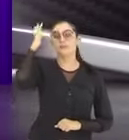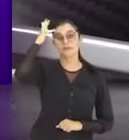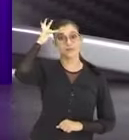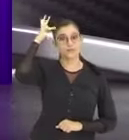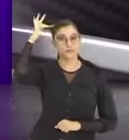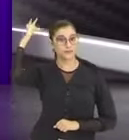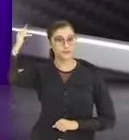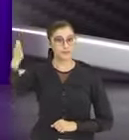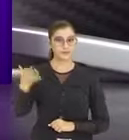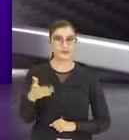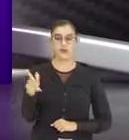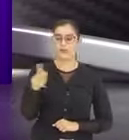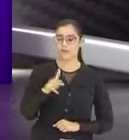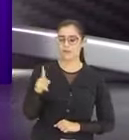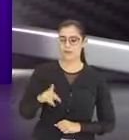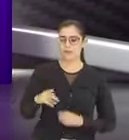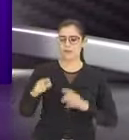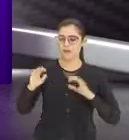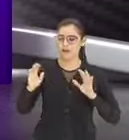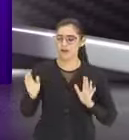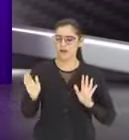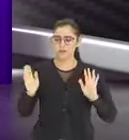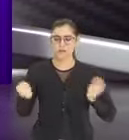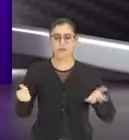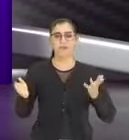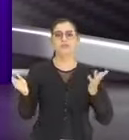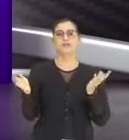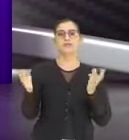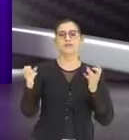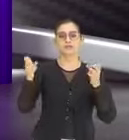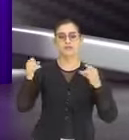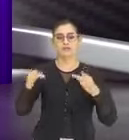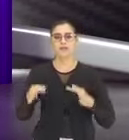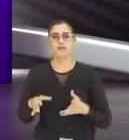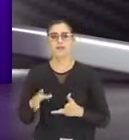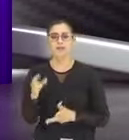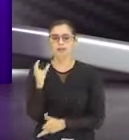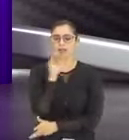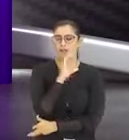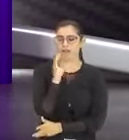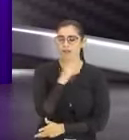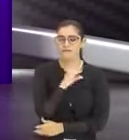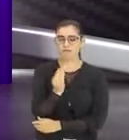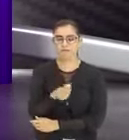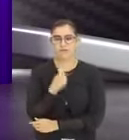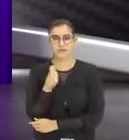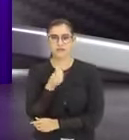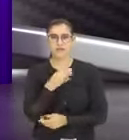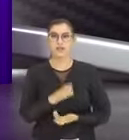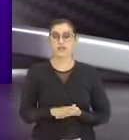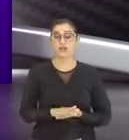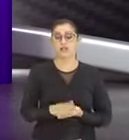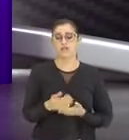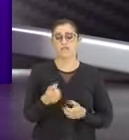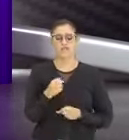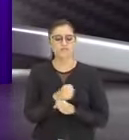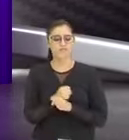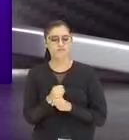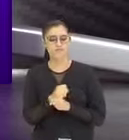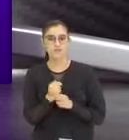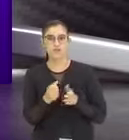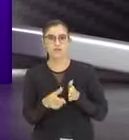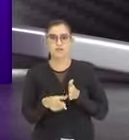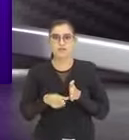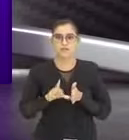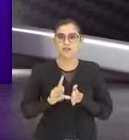que é efêmero. E eu trabalhei ano passado, não lembro se eu trabalhei esse ano, sobre um filósofo que falava sobre que o tempo passava